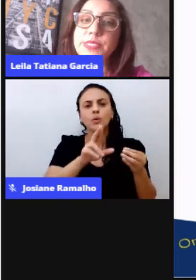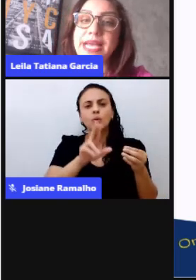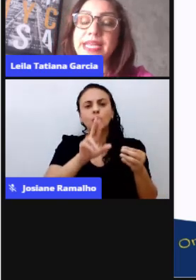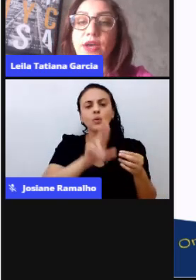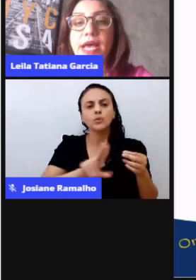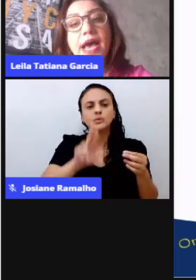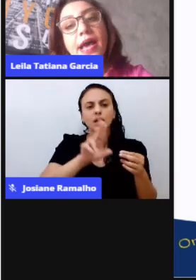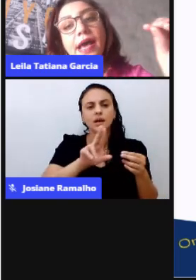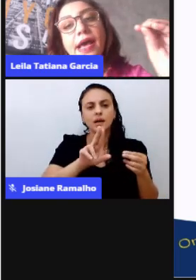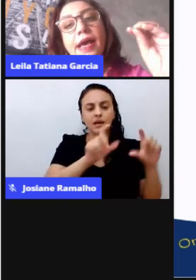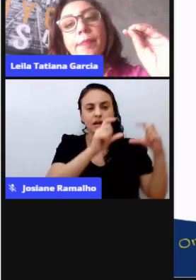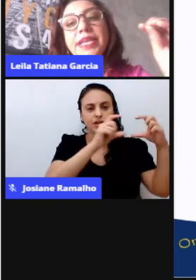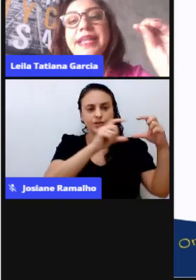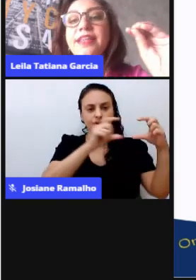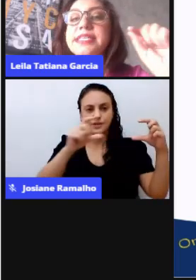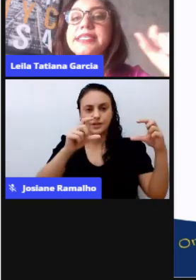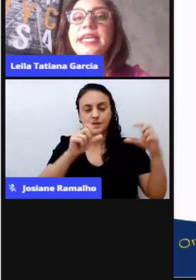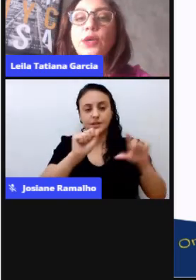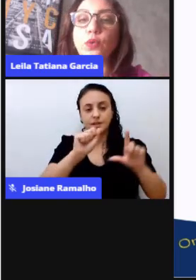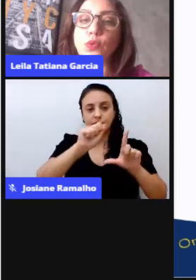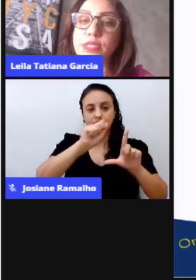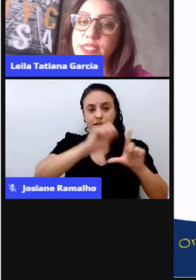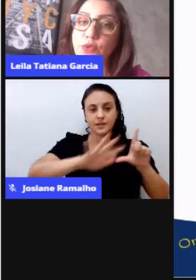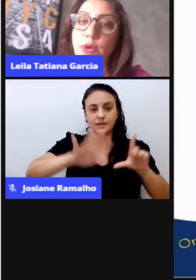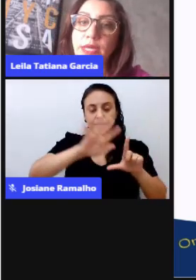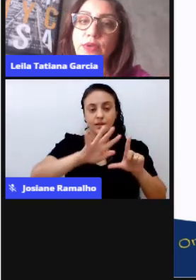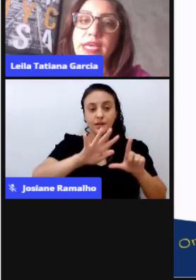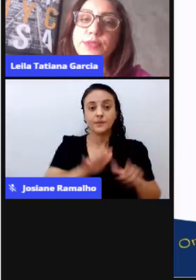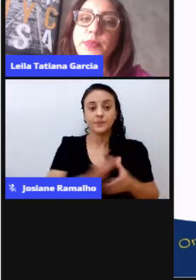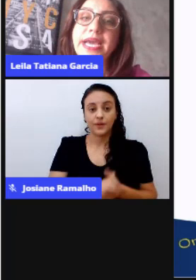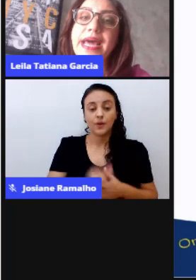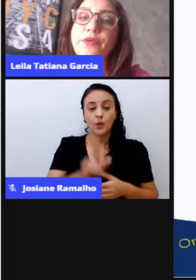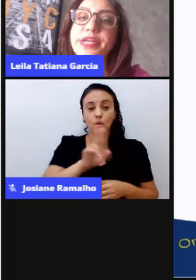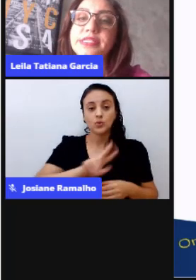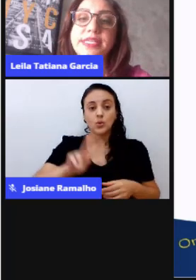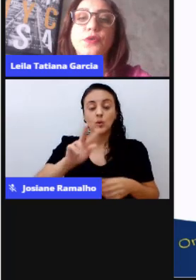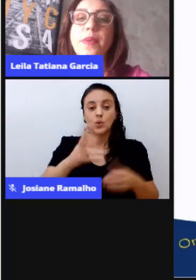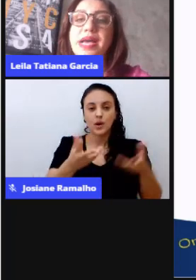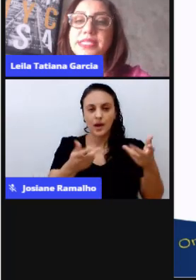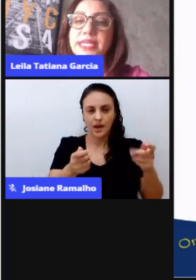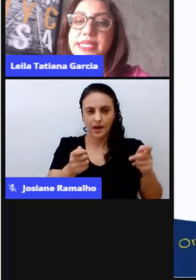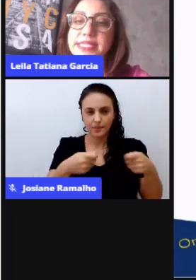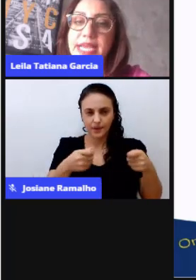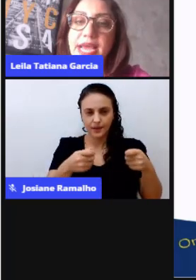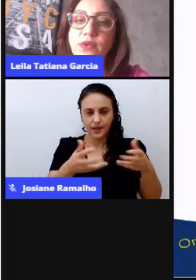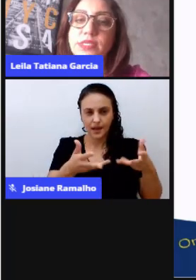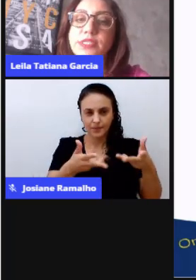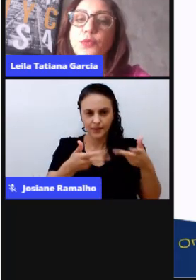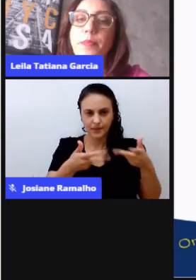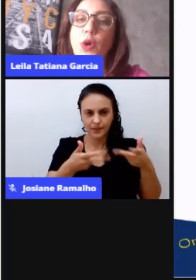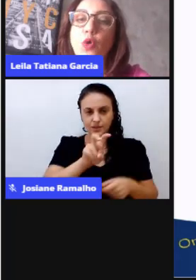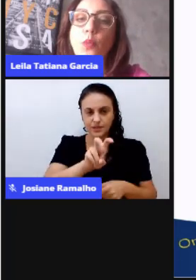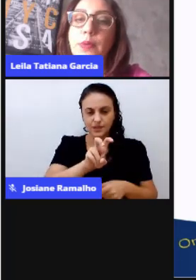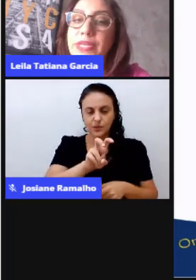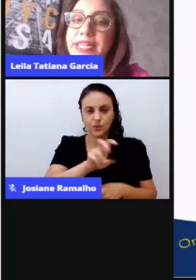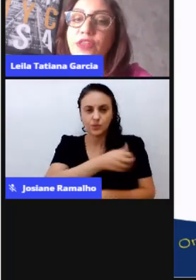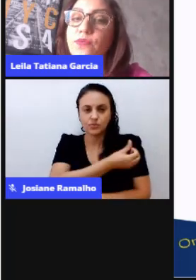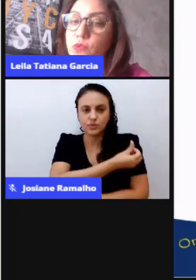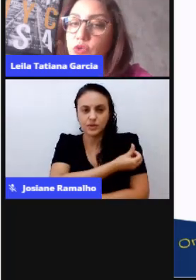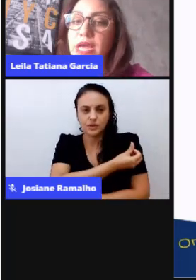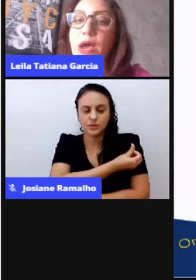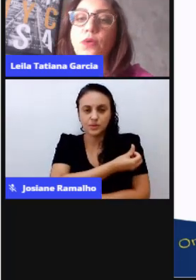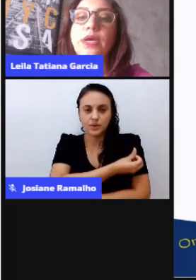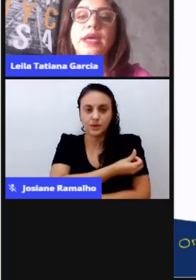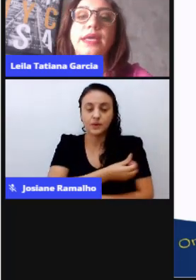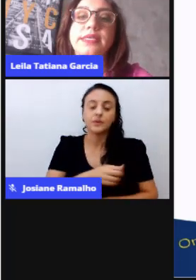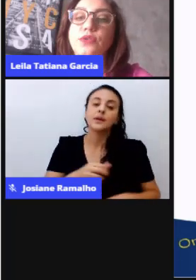Nós pegamos a habilidade 5 do 6º ano, que é explicar a organização básica das células, seu papel como a